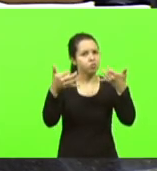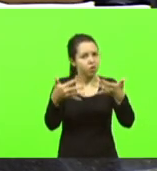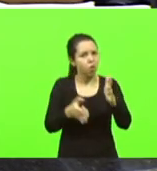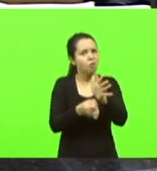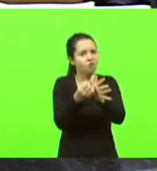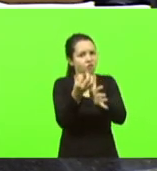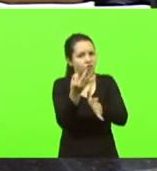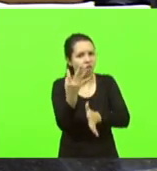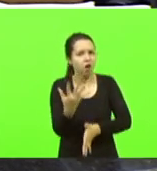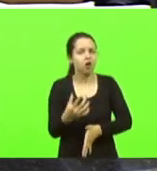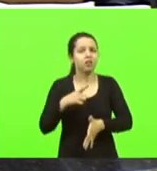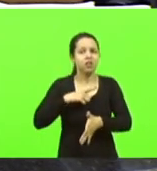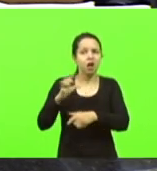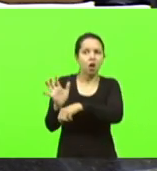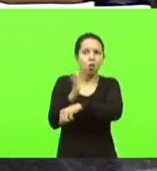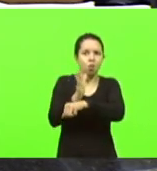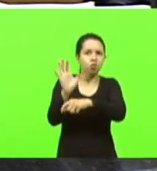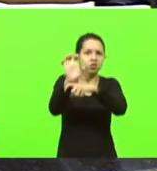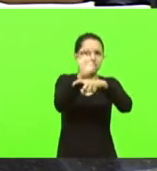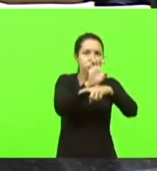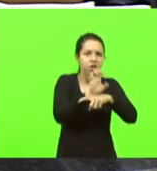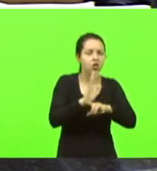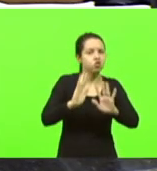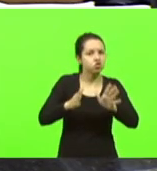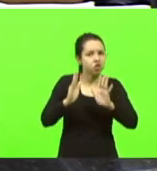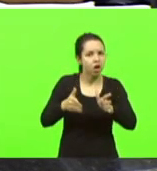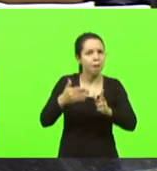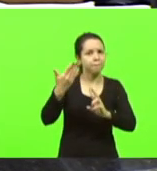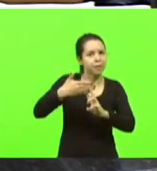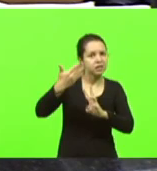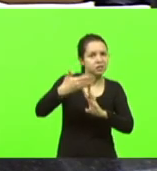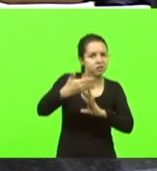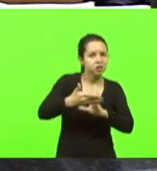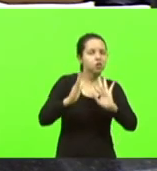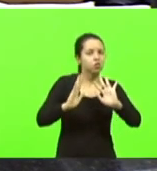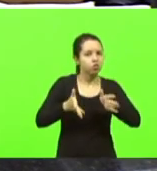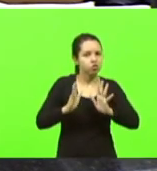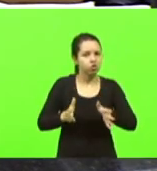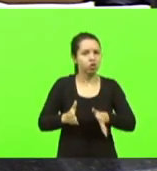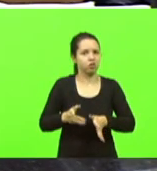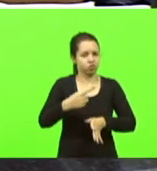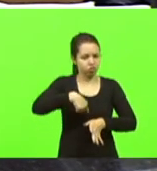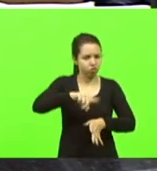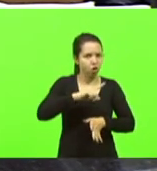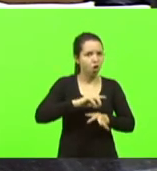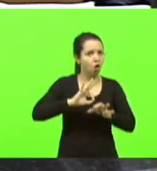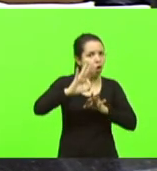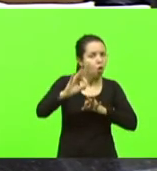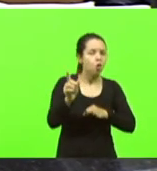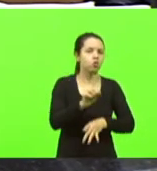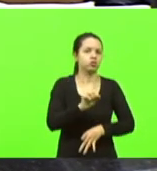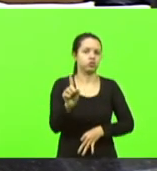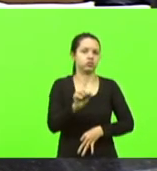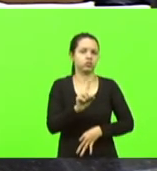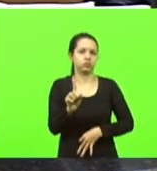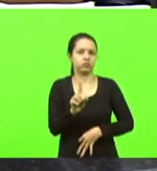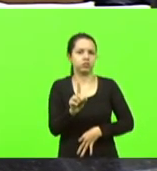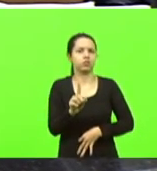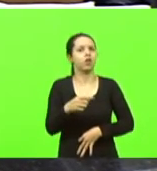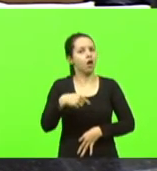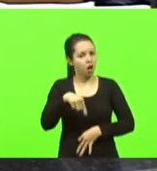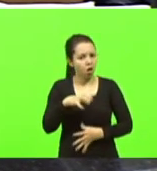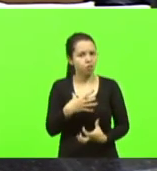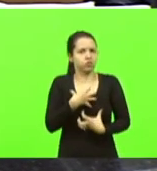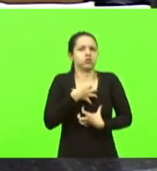aqui que tem estado que tá parcelando e já parcelou e nós estamos longe disso aí sim eu vou me